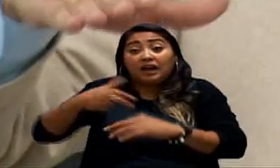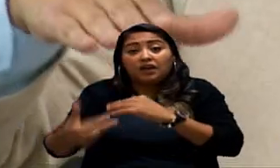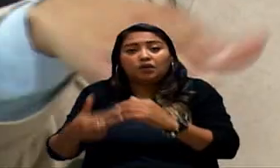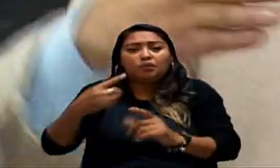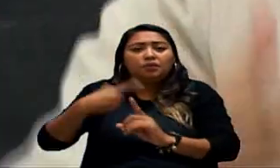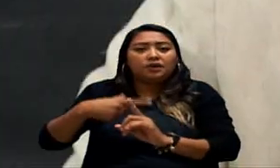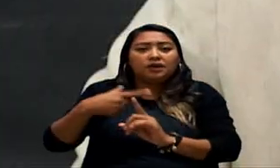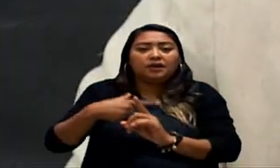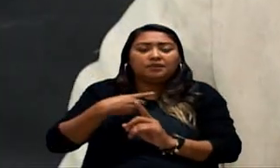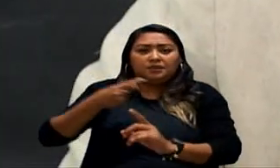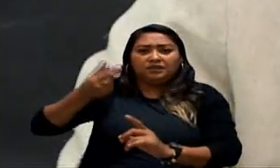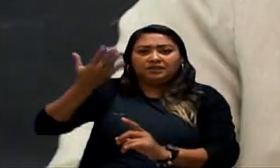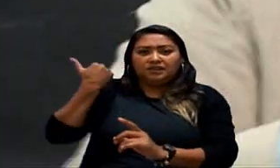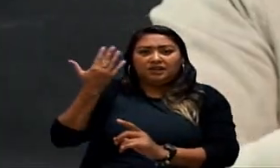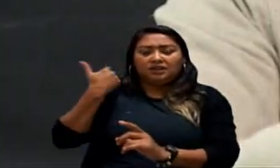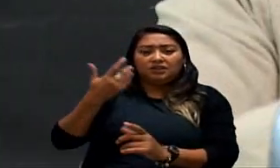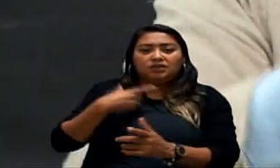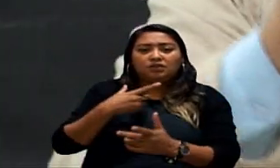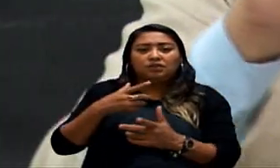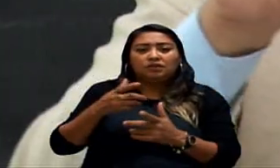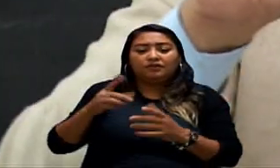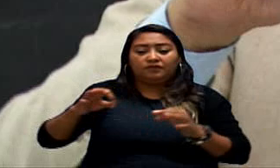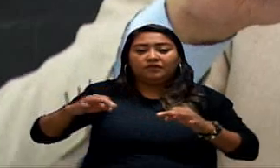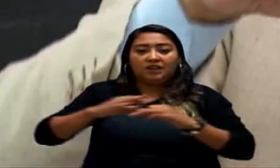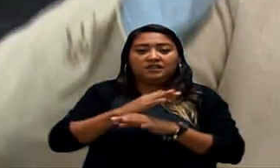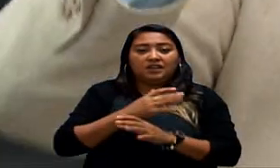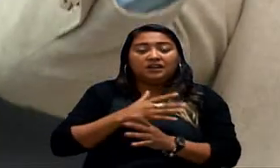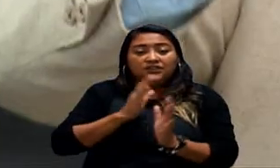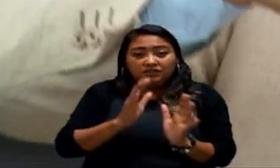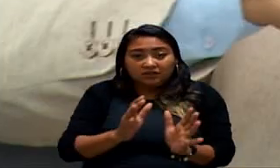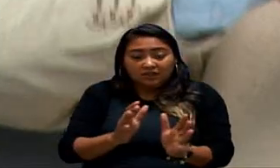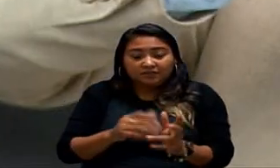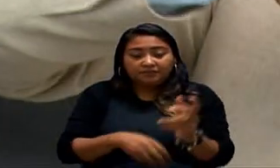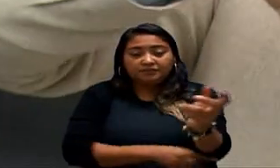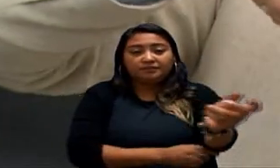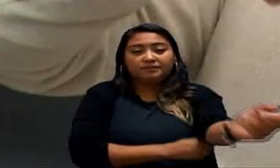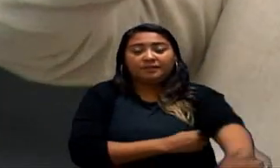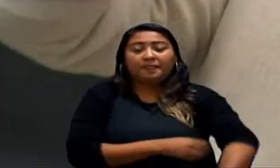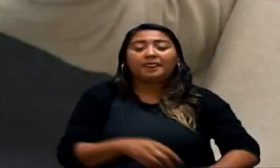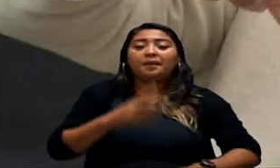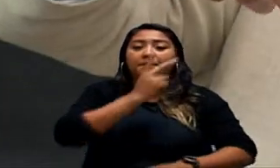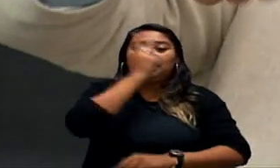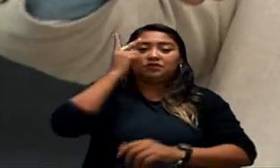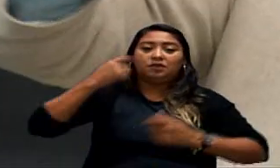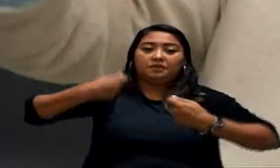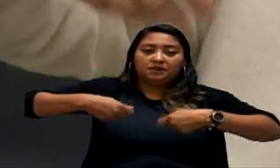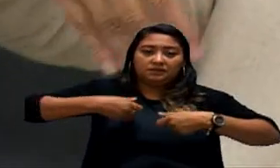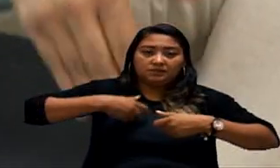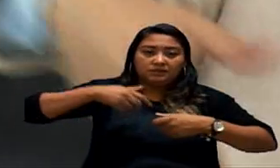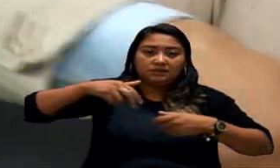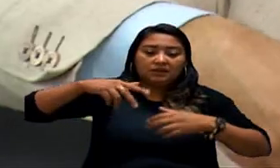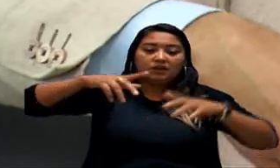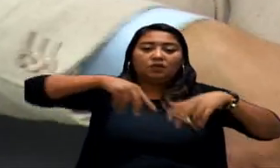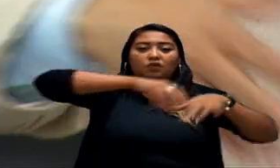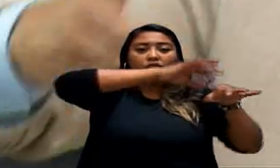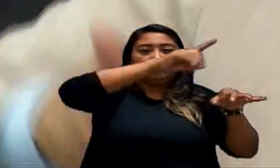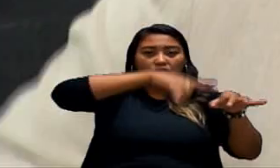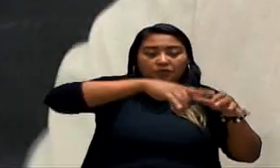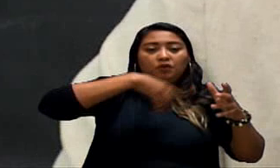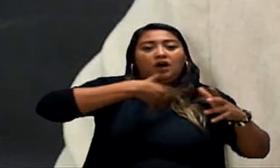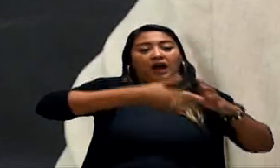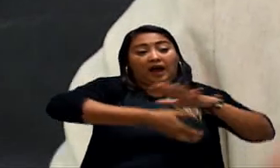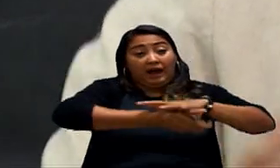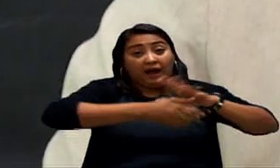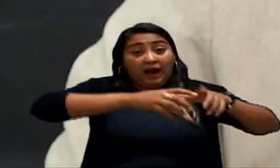túmulos antigos, não tem um espaço, só para finalizar. E as pessoas têm que caminhar em cima dos túmulos e abrir o túmulo para